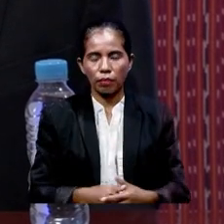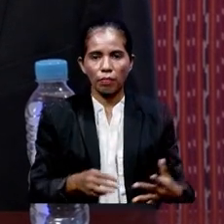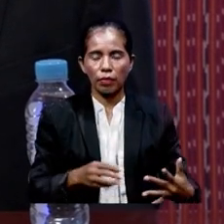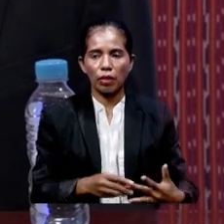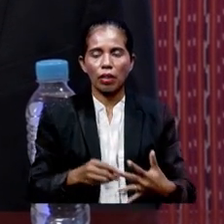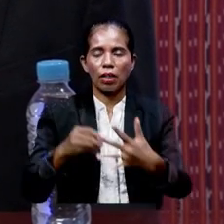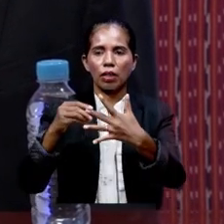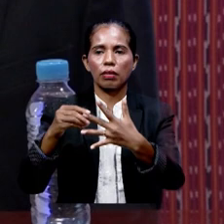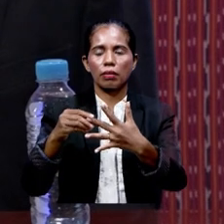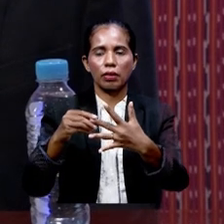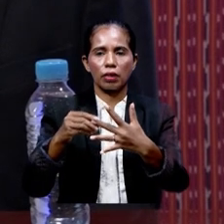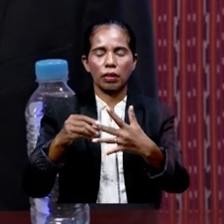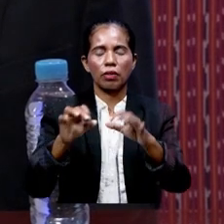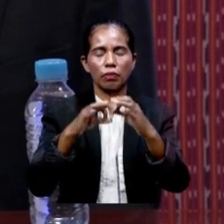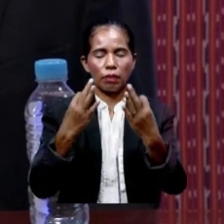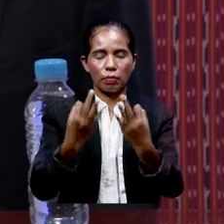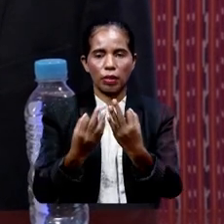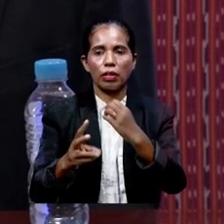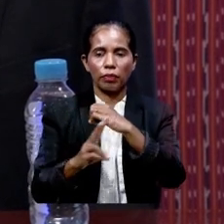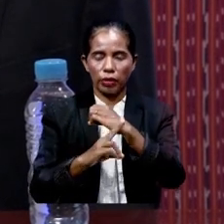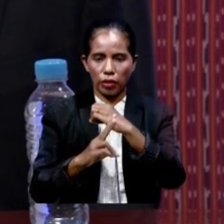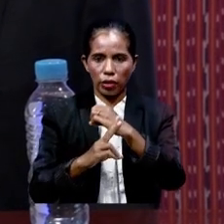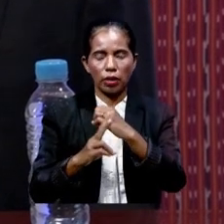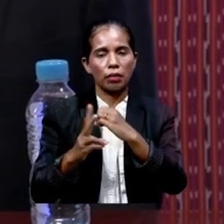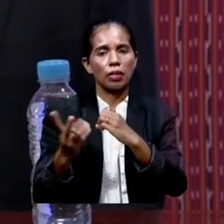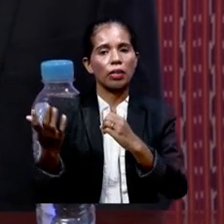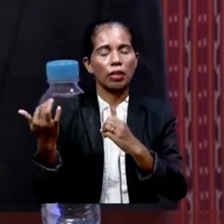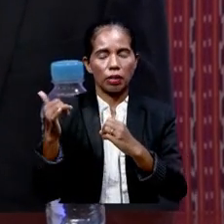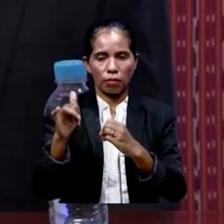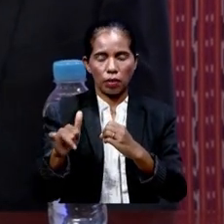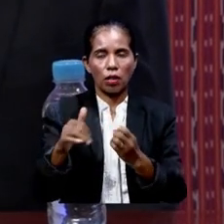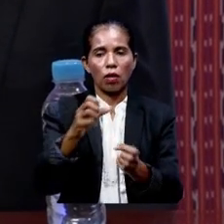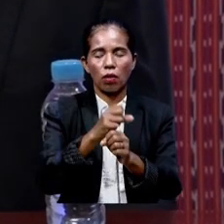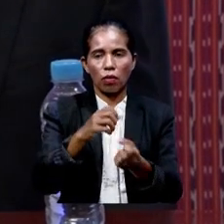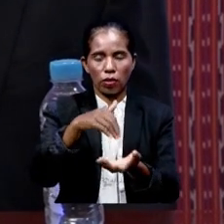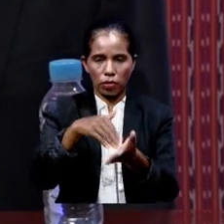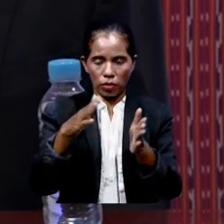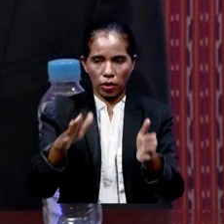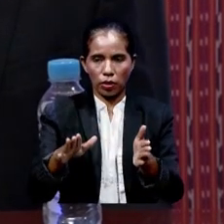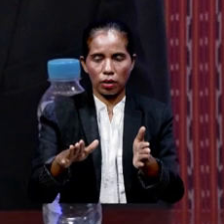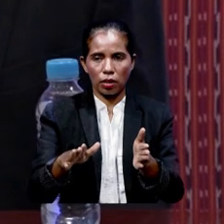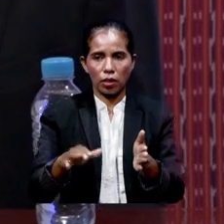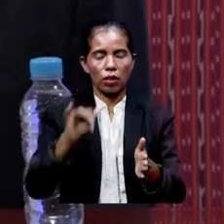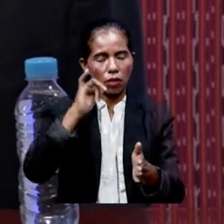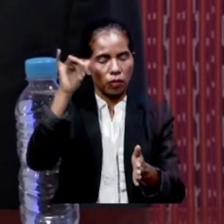especialmente para a família vítima, o aluno não vemos por sei que é também